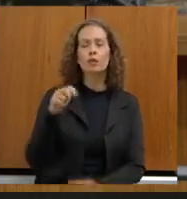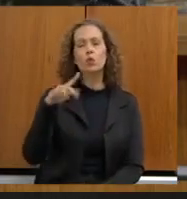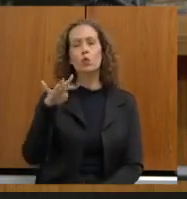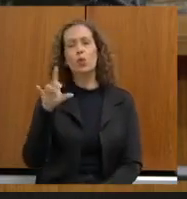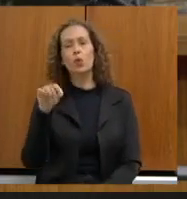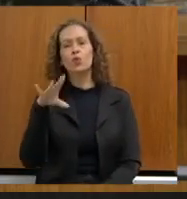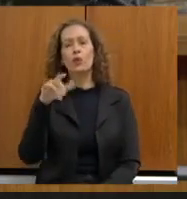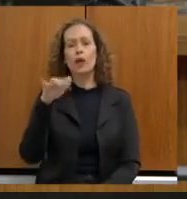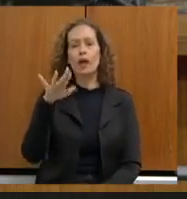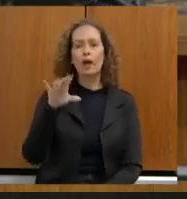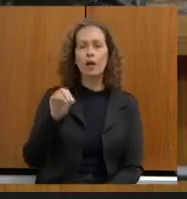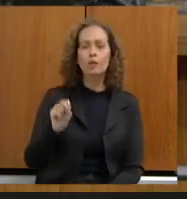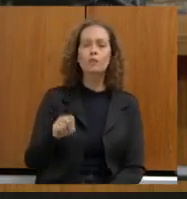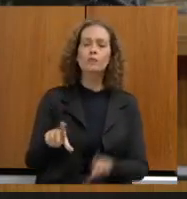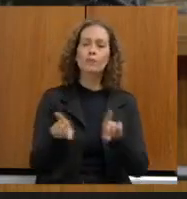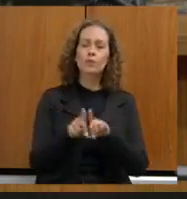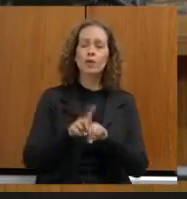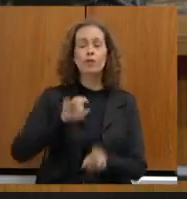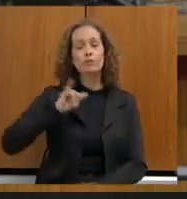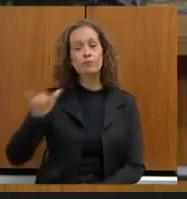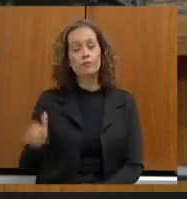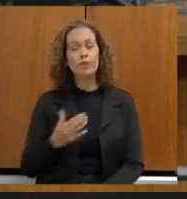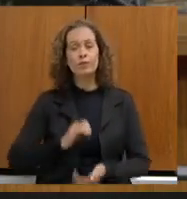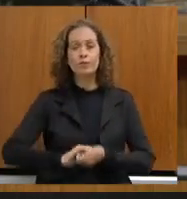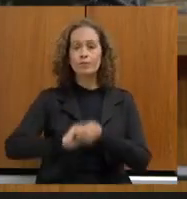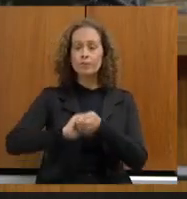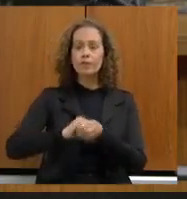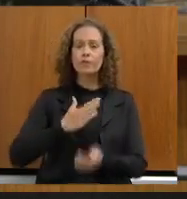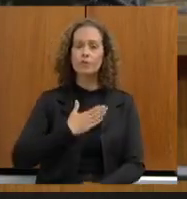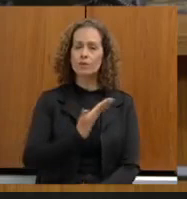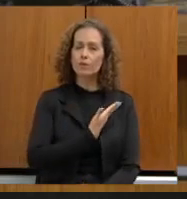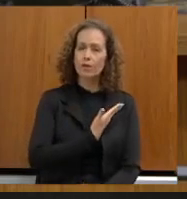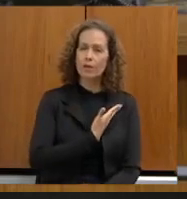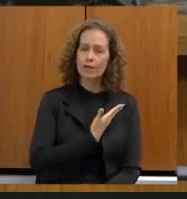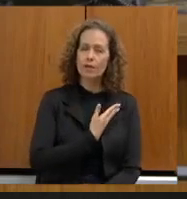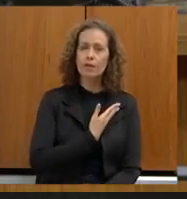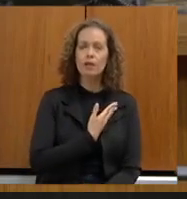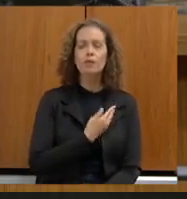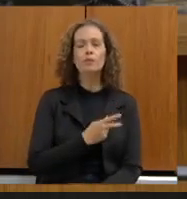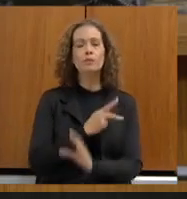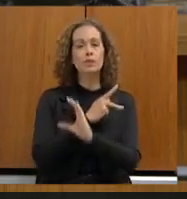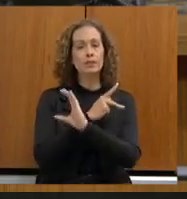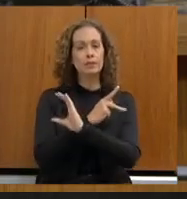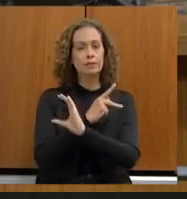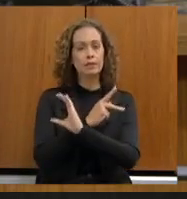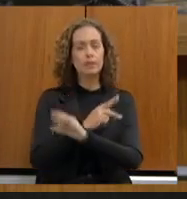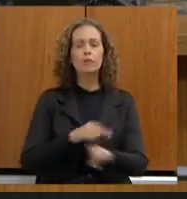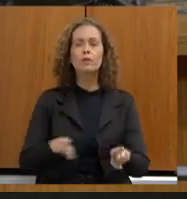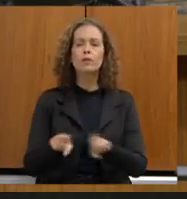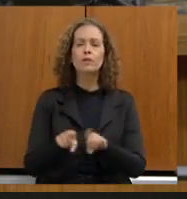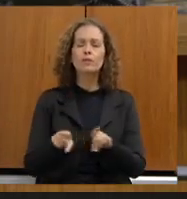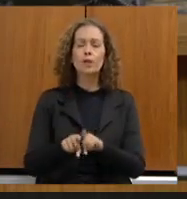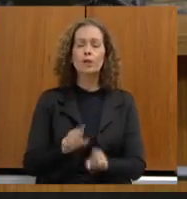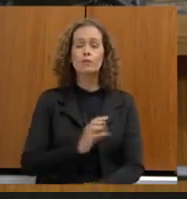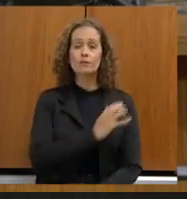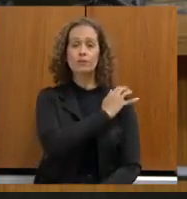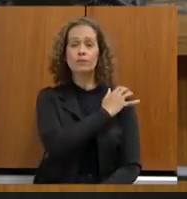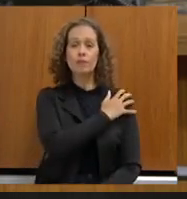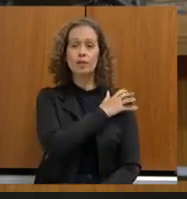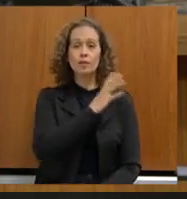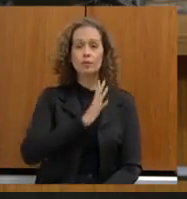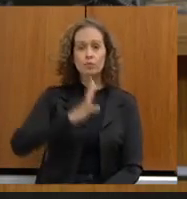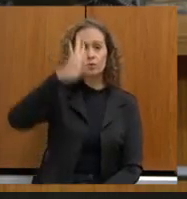leitura complementar os meus colegas aqui da Polícia Civil o comandante do Corpo de Bombeiros